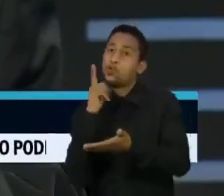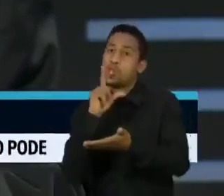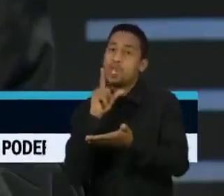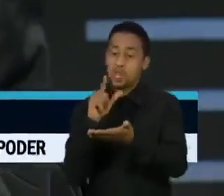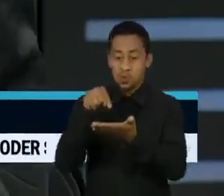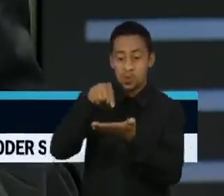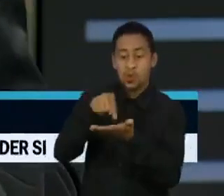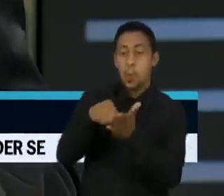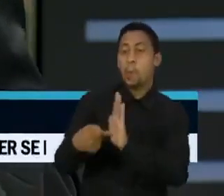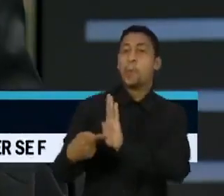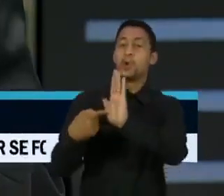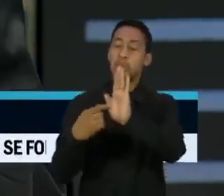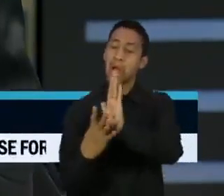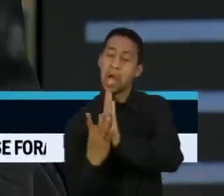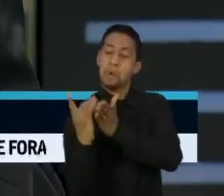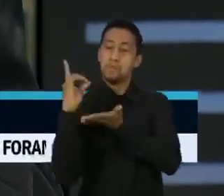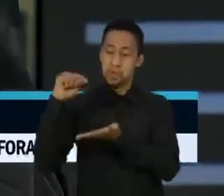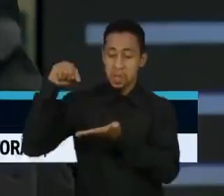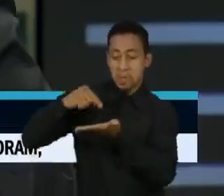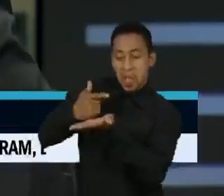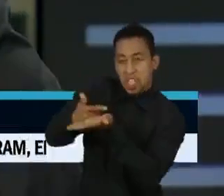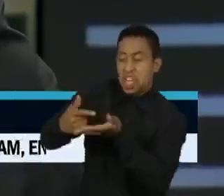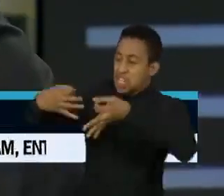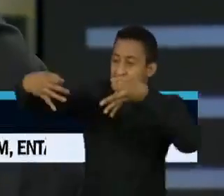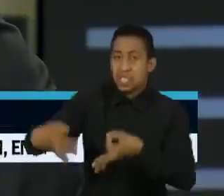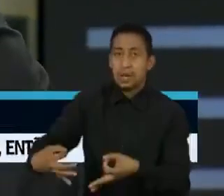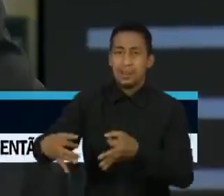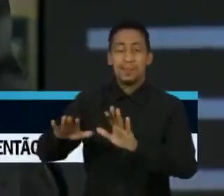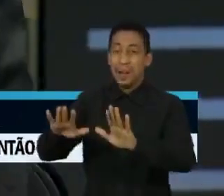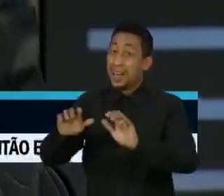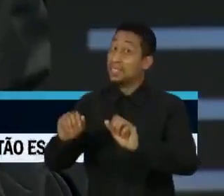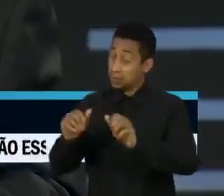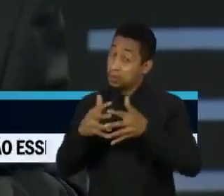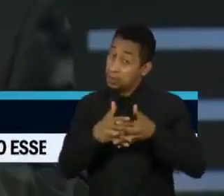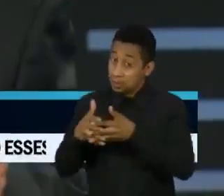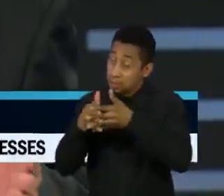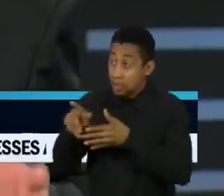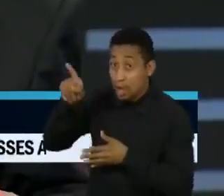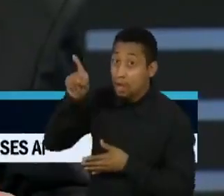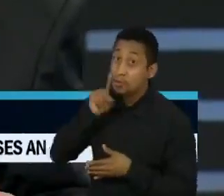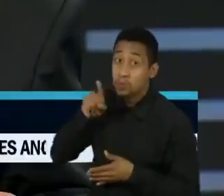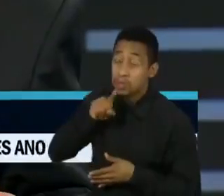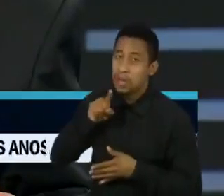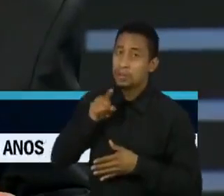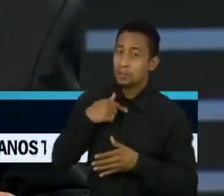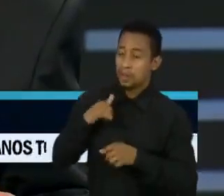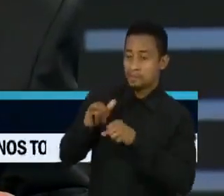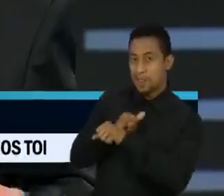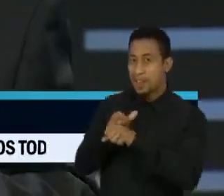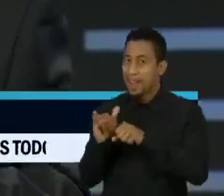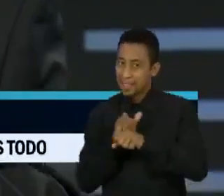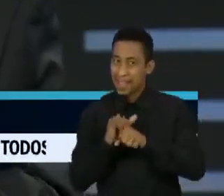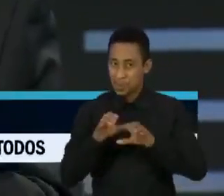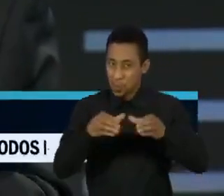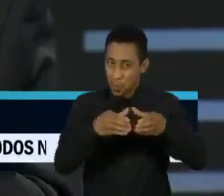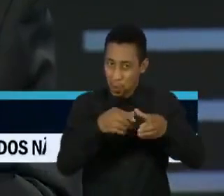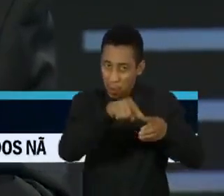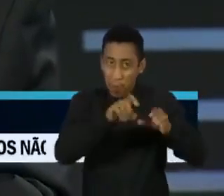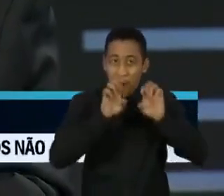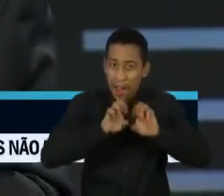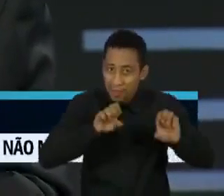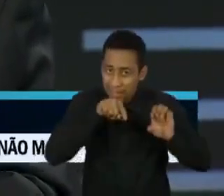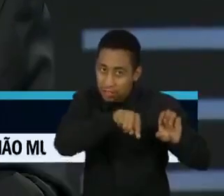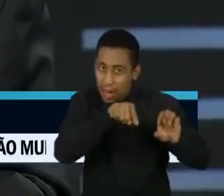O que aconteceu é que os americanos passaram a usar como analogia esse uso dos evangélicos americanos